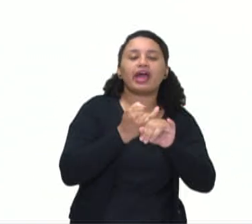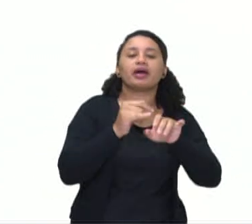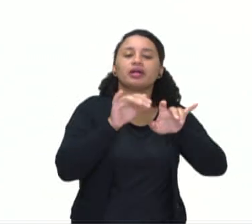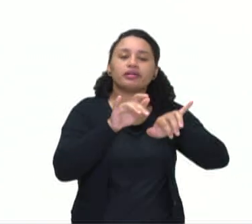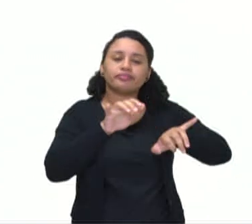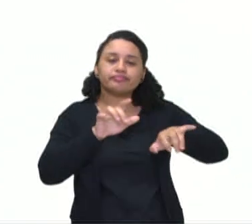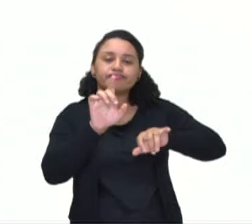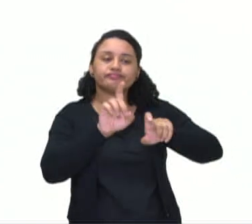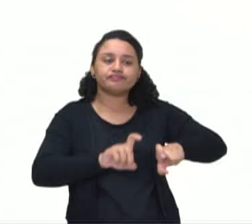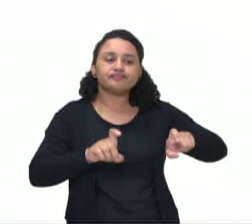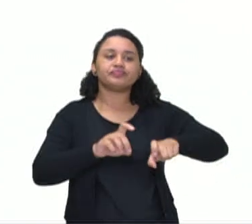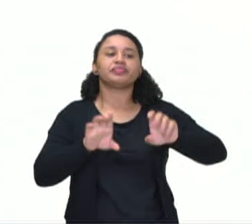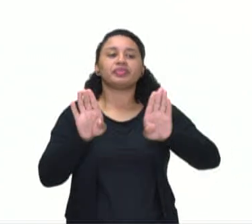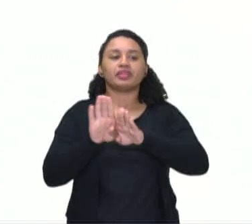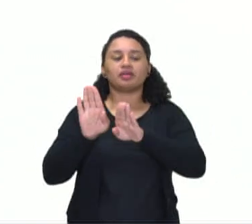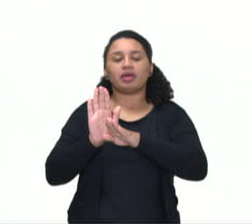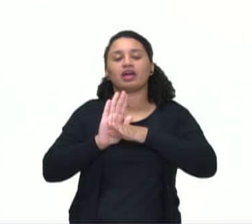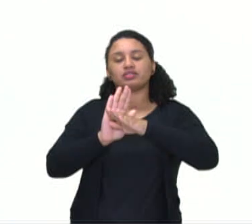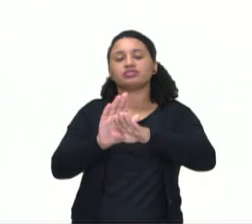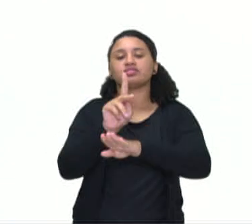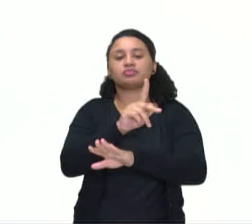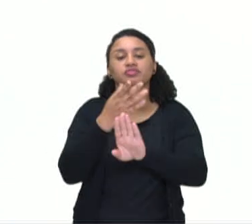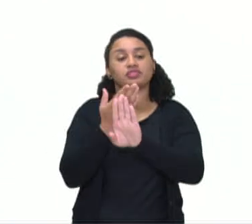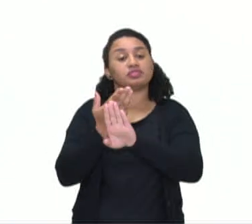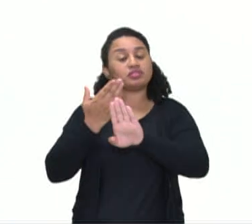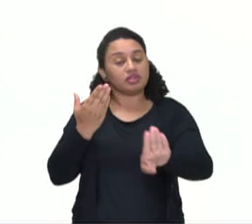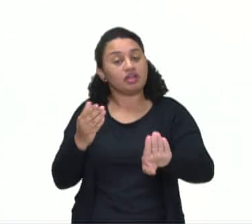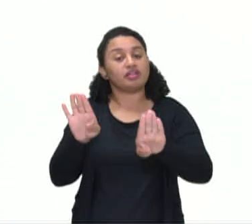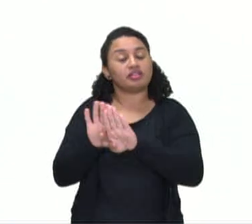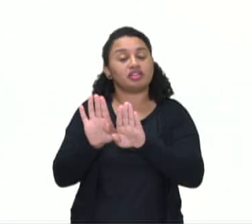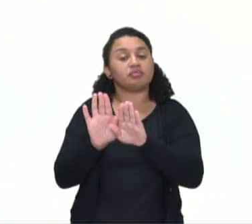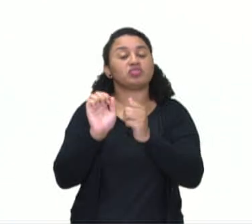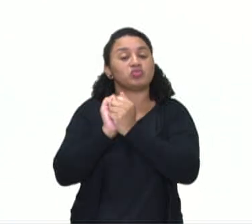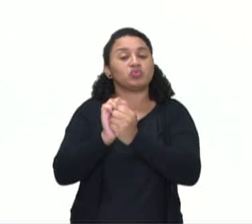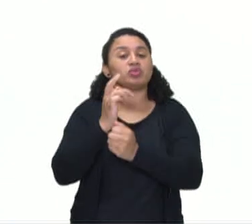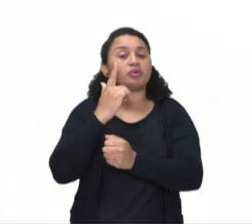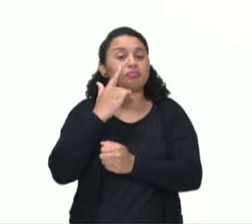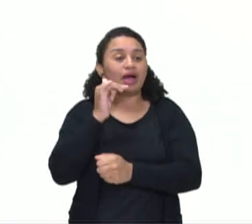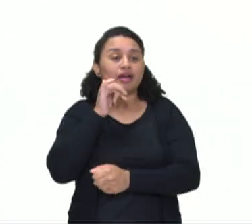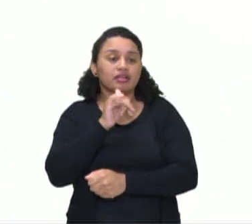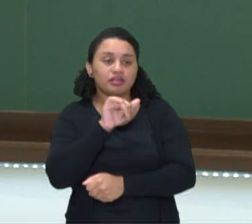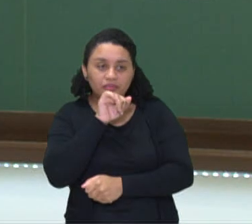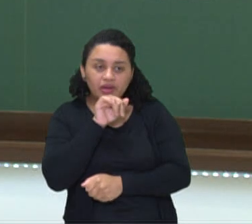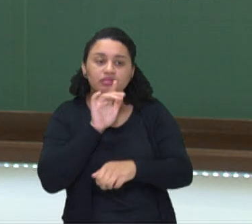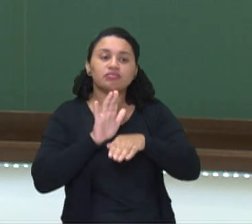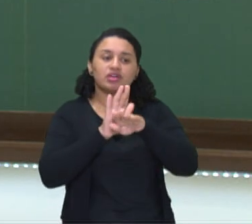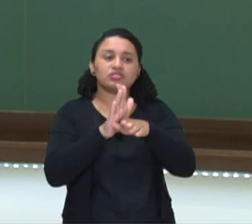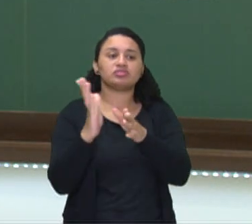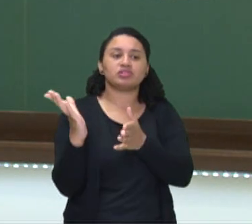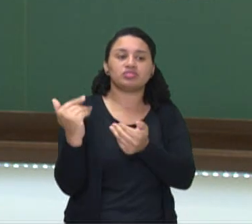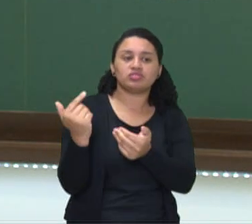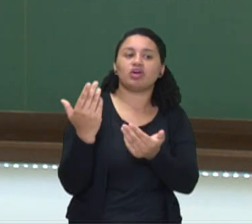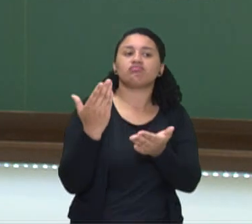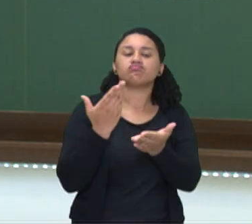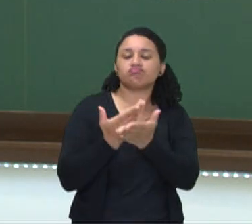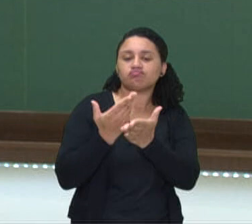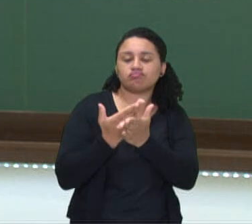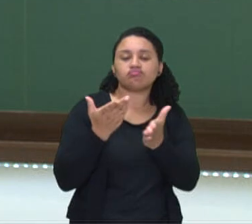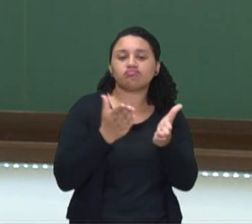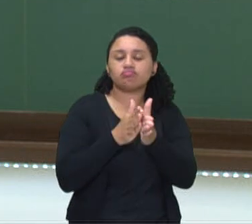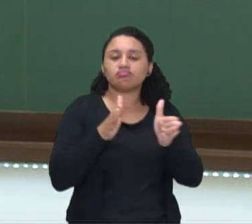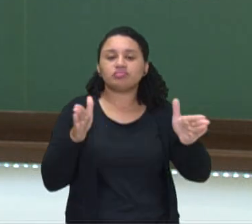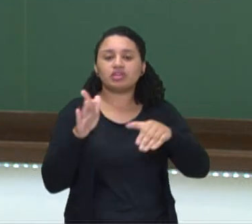reforçam a educação dos jovens em meio à pandemia da Covid-19. Esses elementos correspondem a qual parte